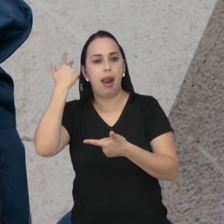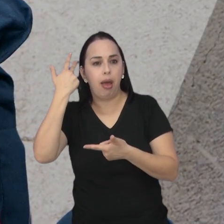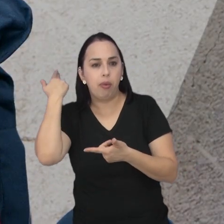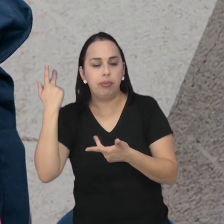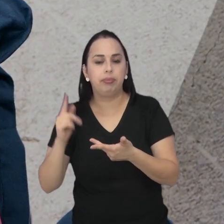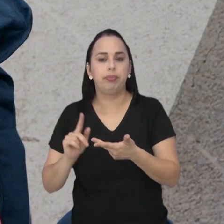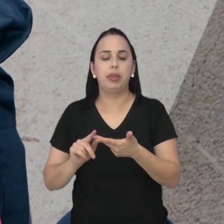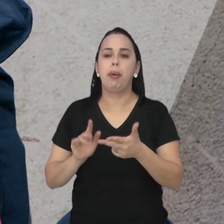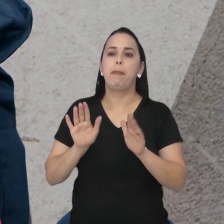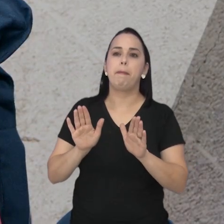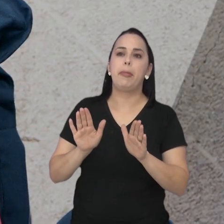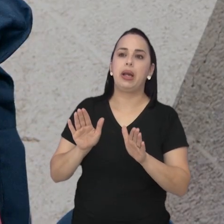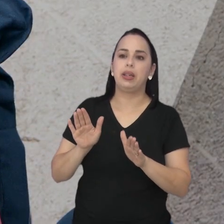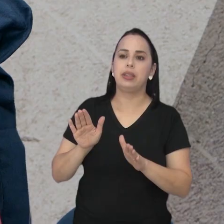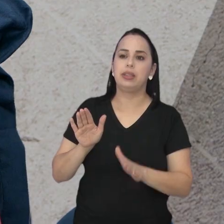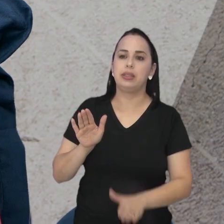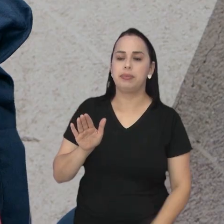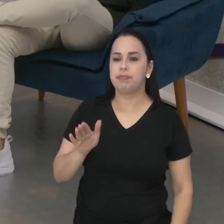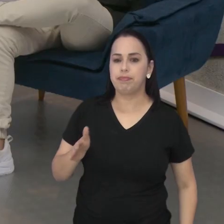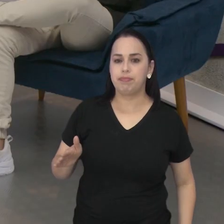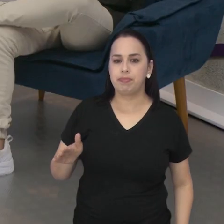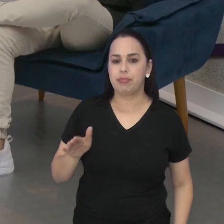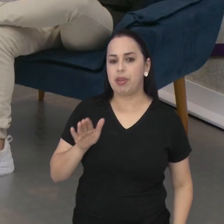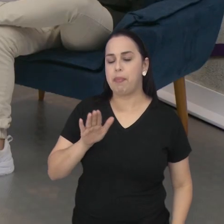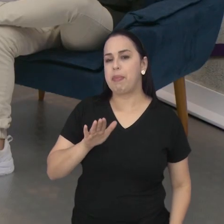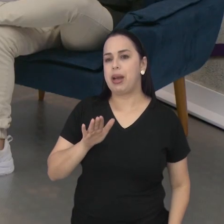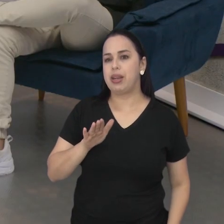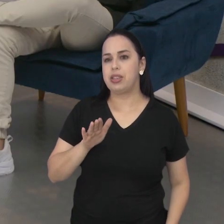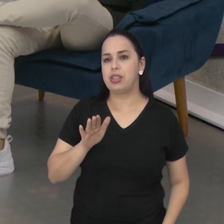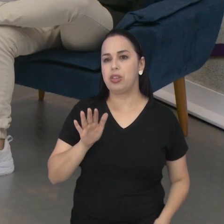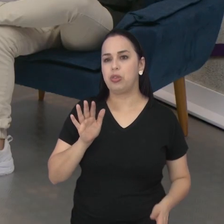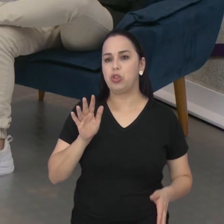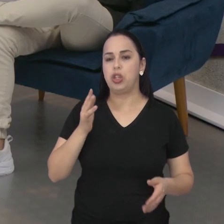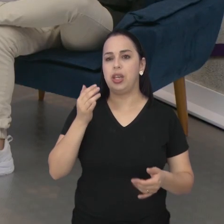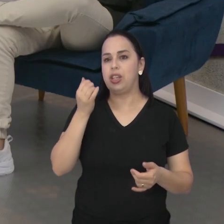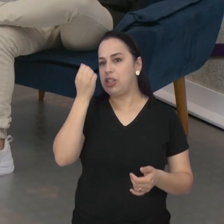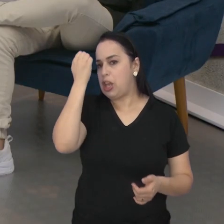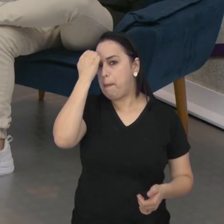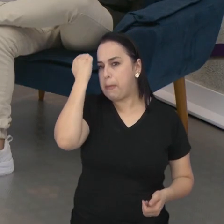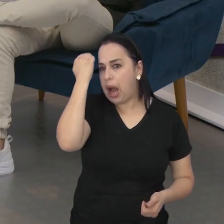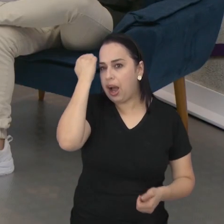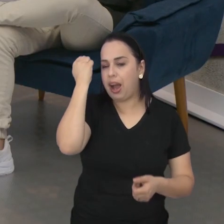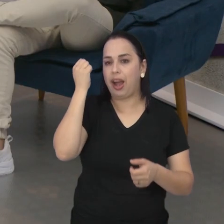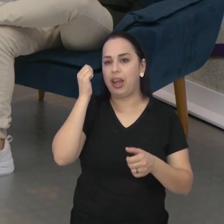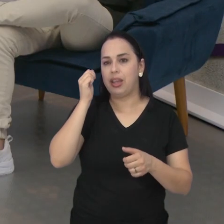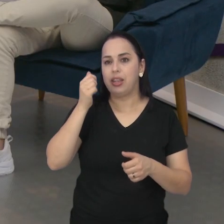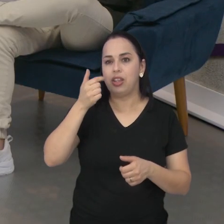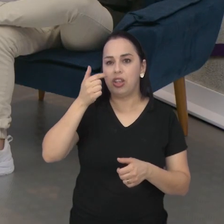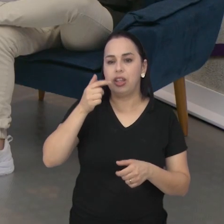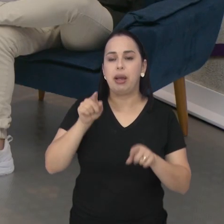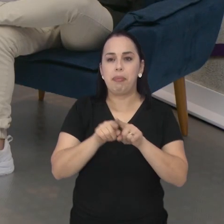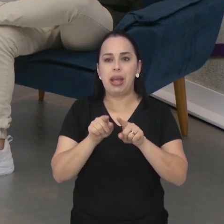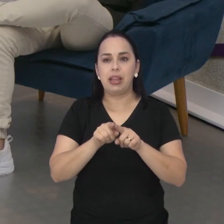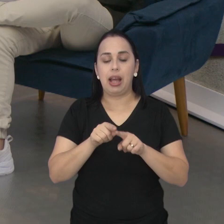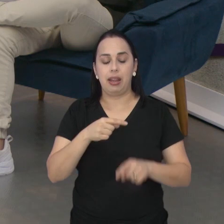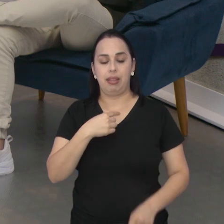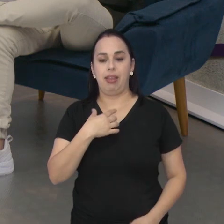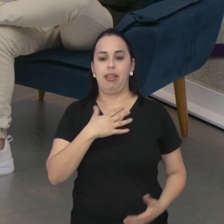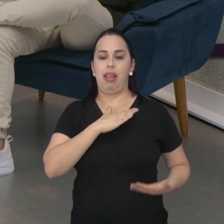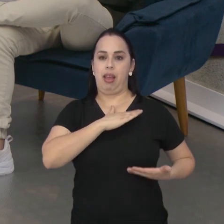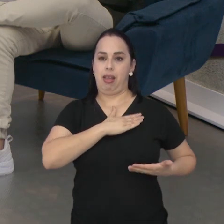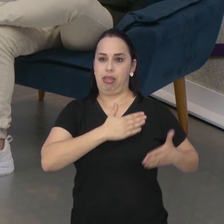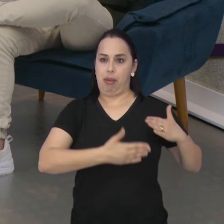salão. Mas no caso da reconstrução, que é um trabalho que você faz de mama,